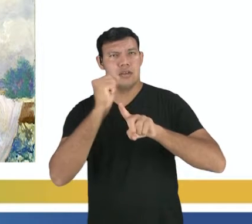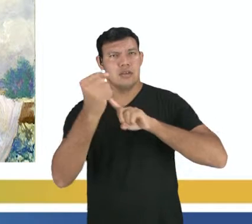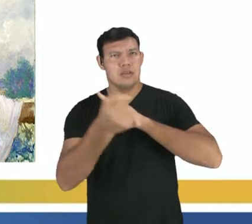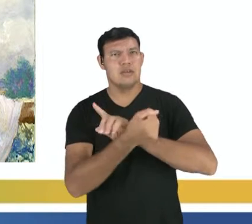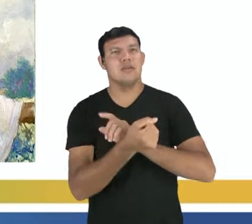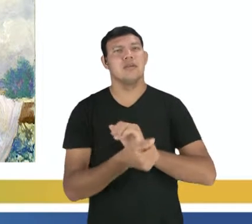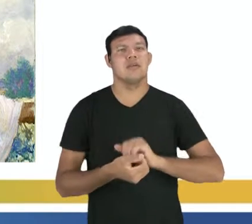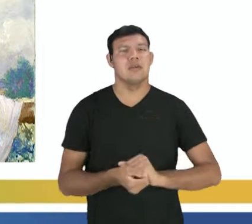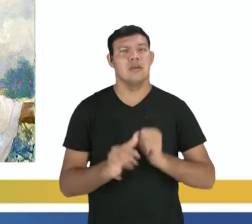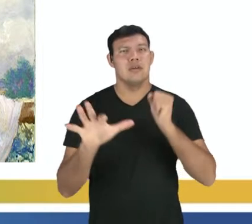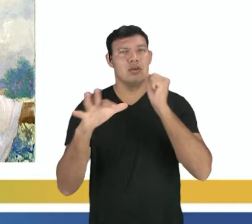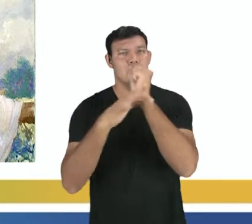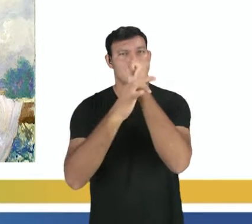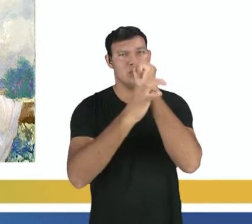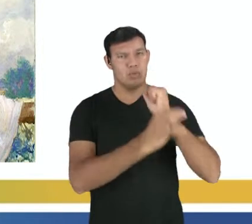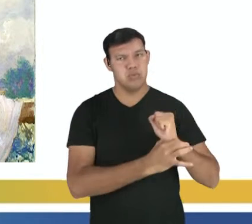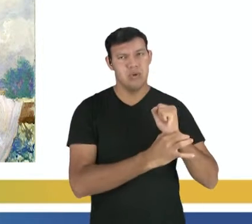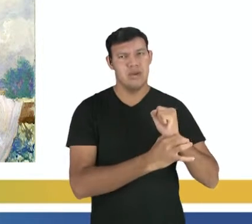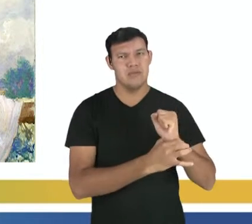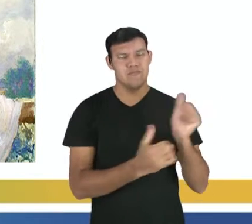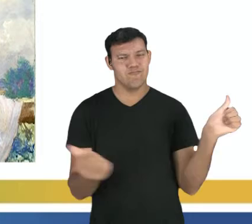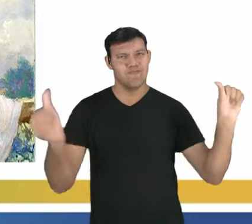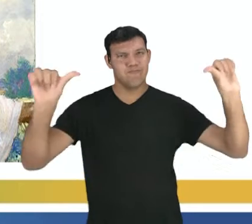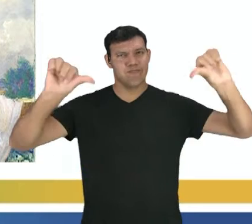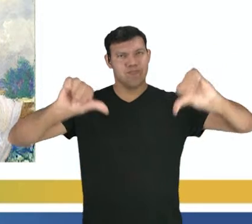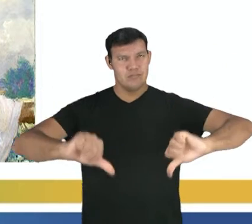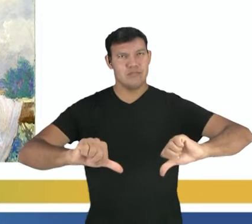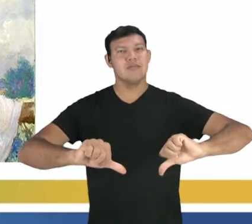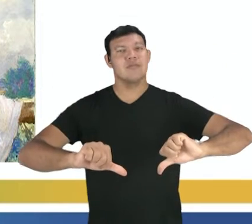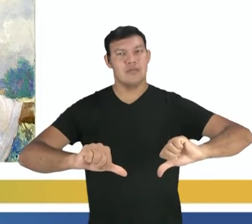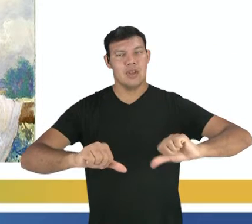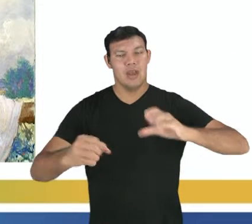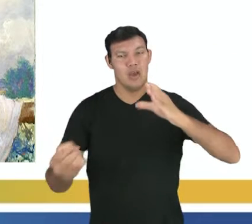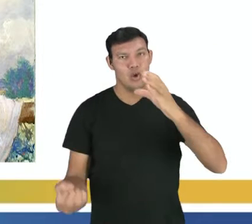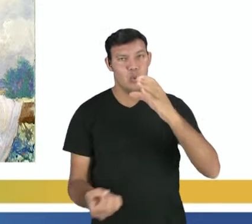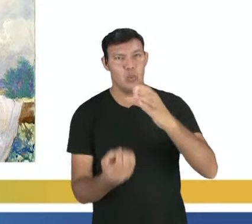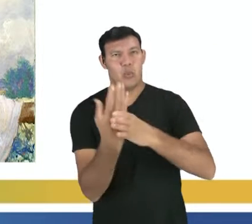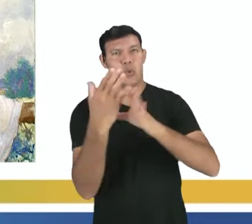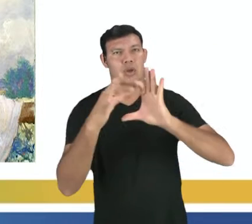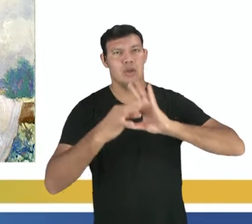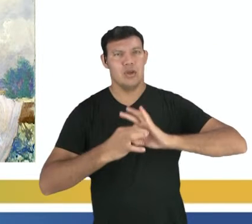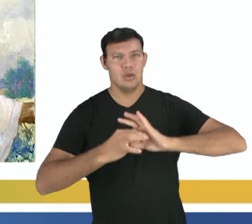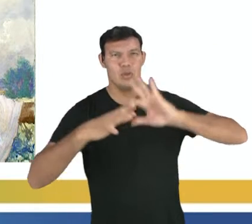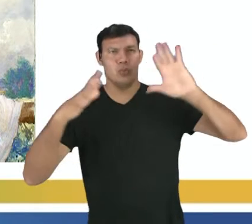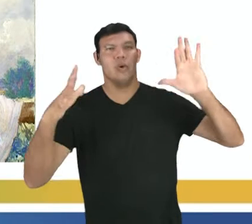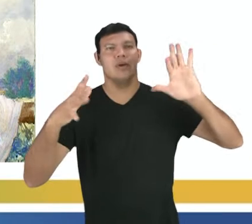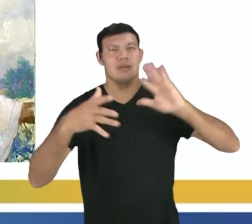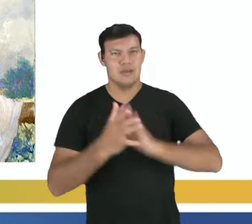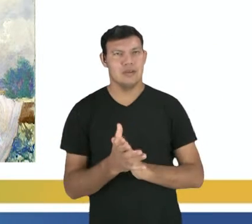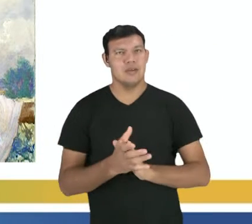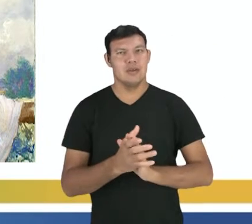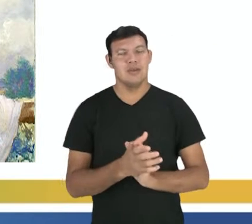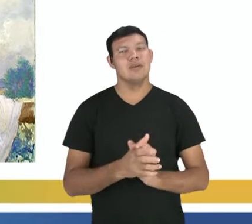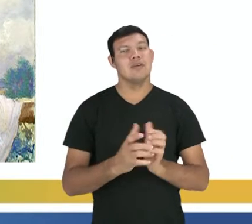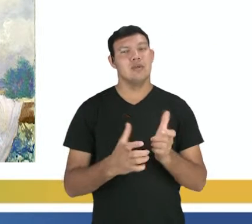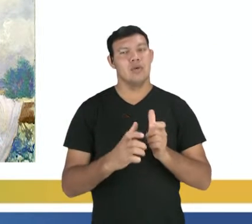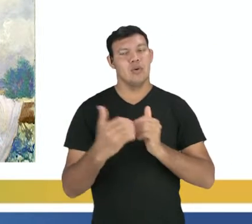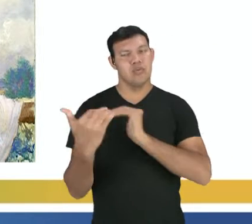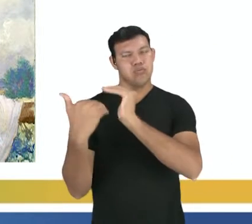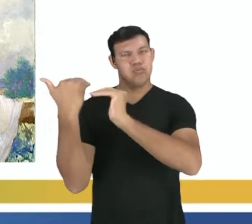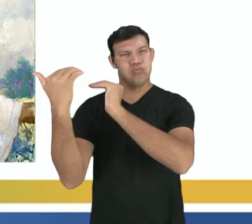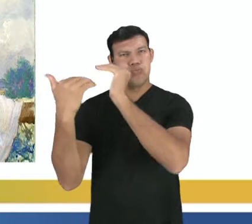do absolutismo, né, que é o liberalismo, trouxe essa questão da liberdade em si, o crescimento da